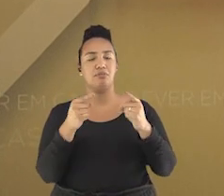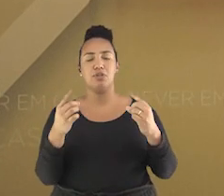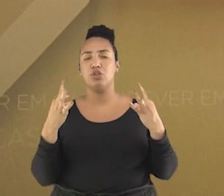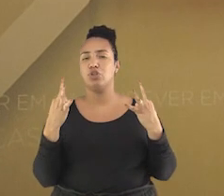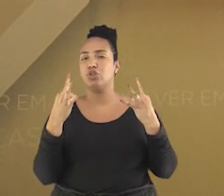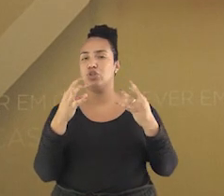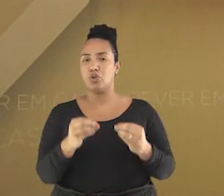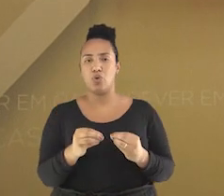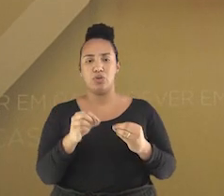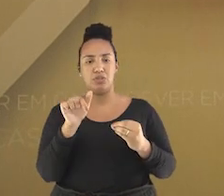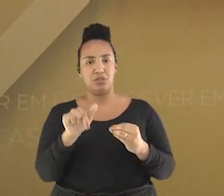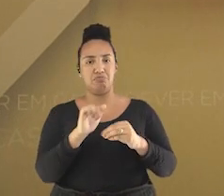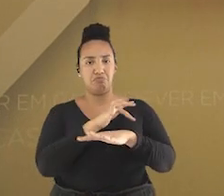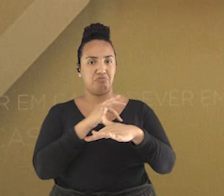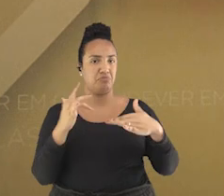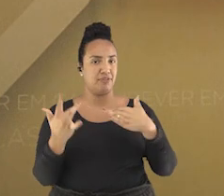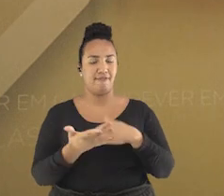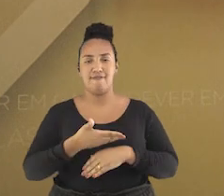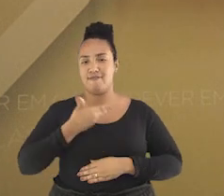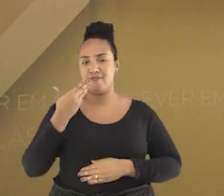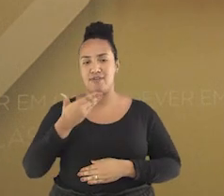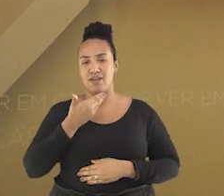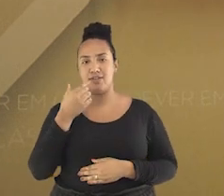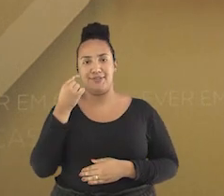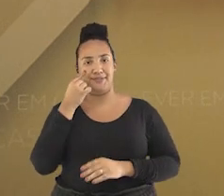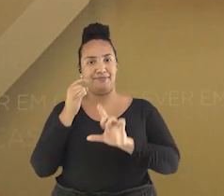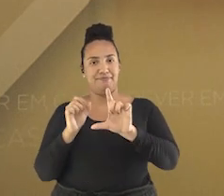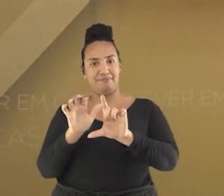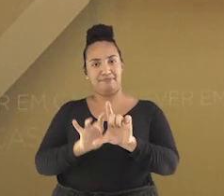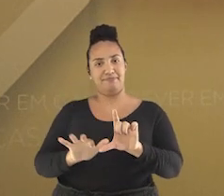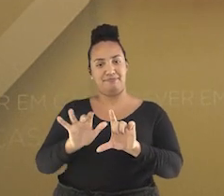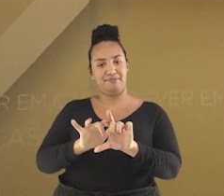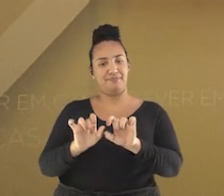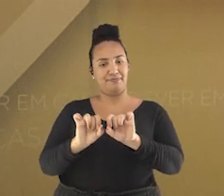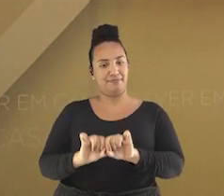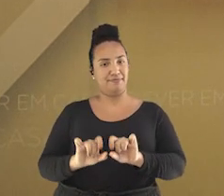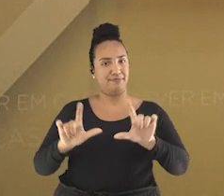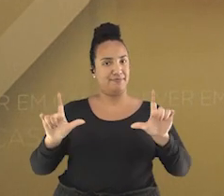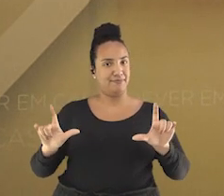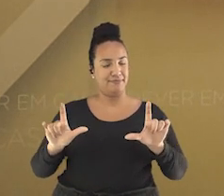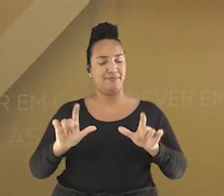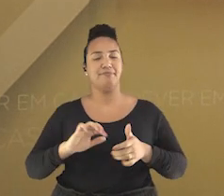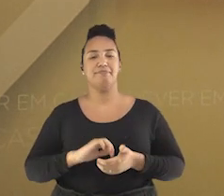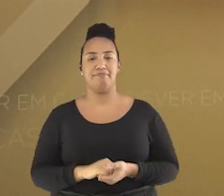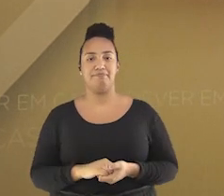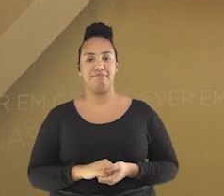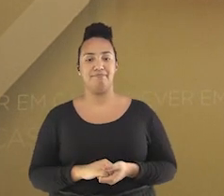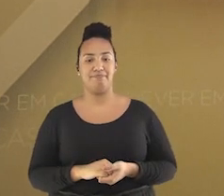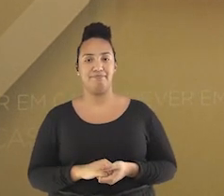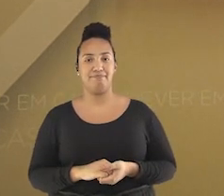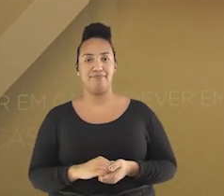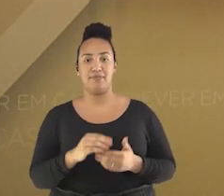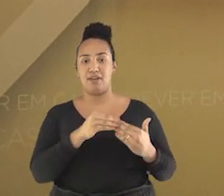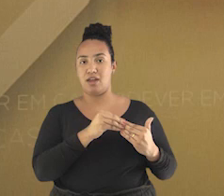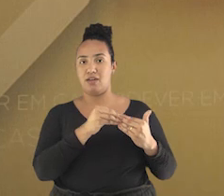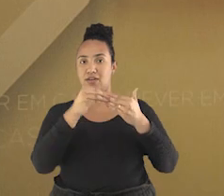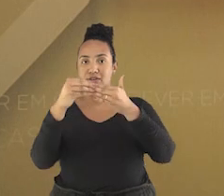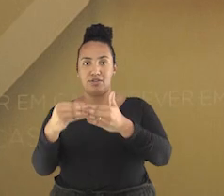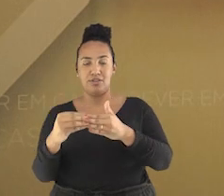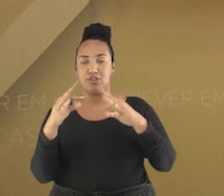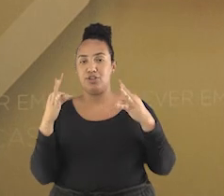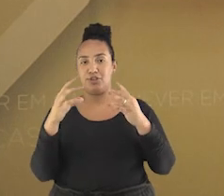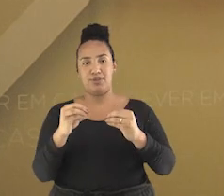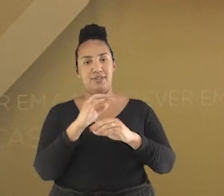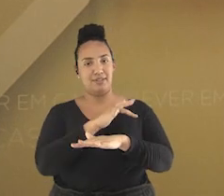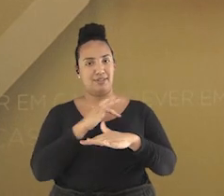de maneira fácil, através desse nosso QR Code aqui, que vai te redimensionar para todas as